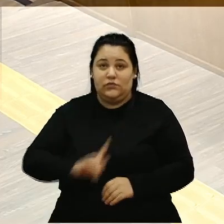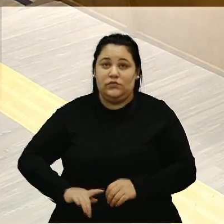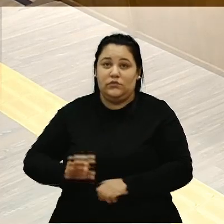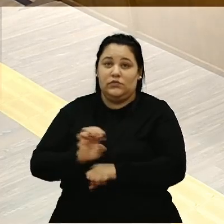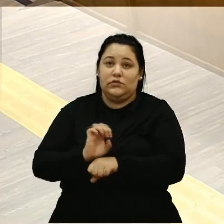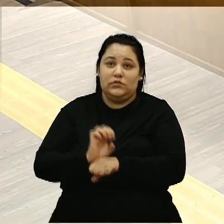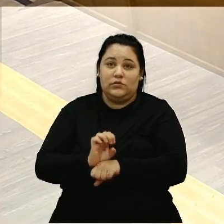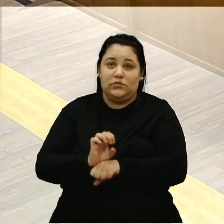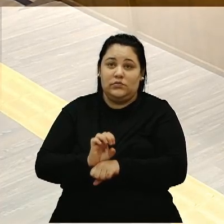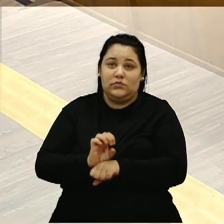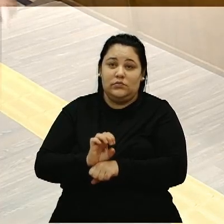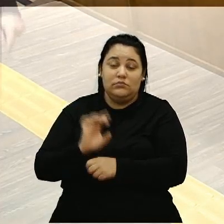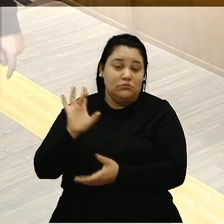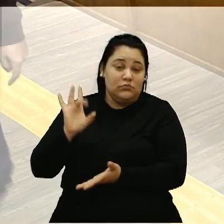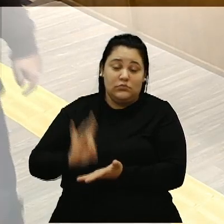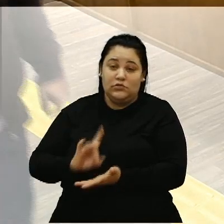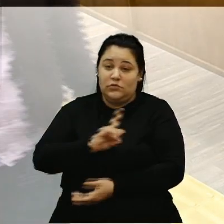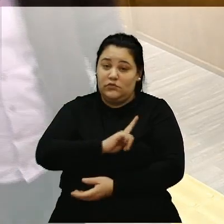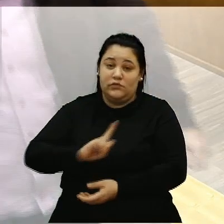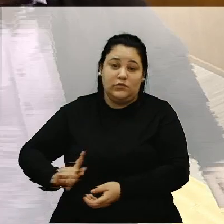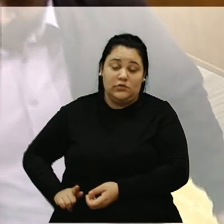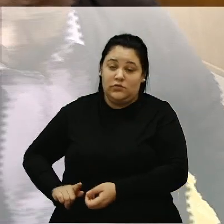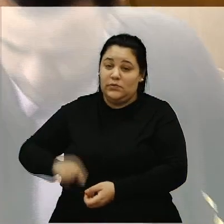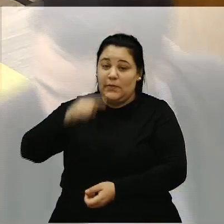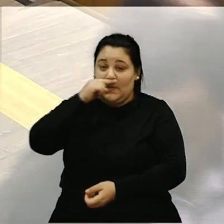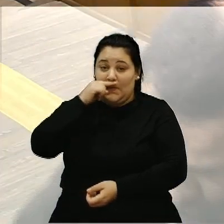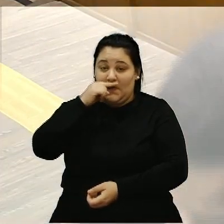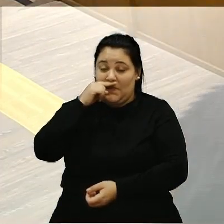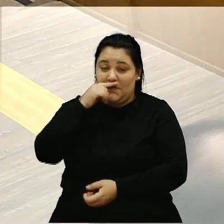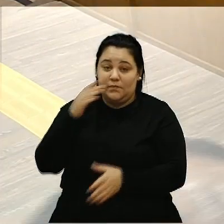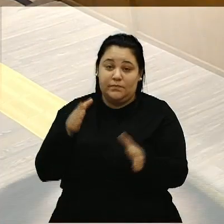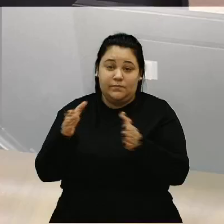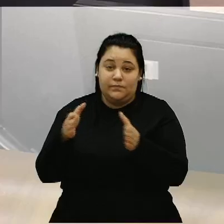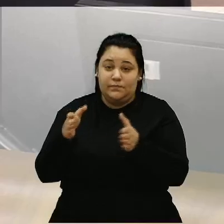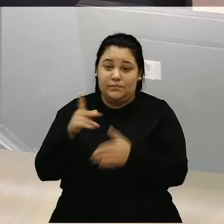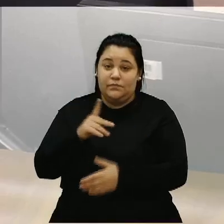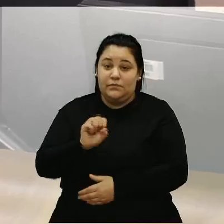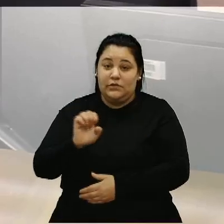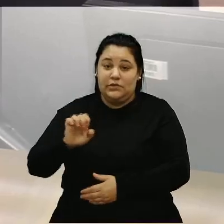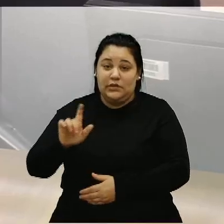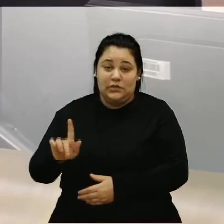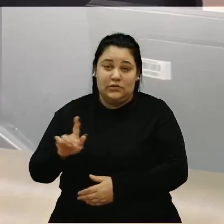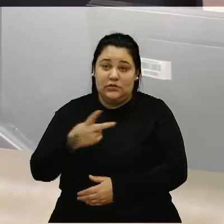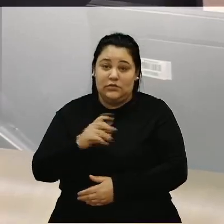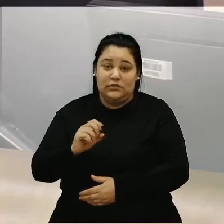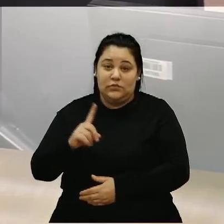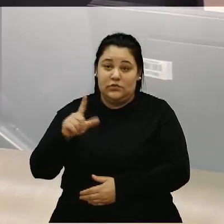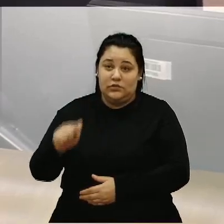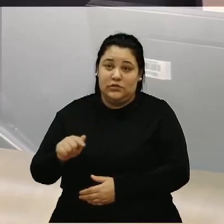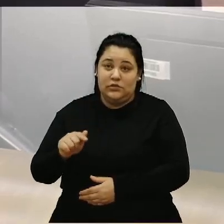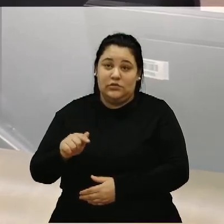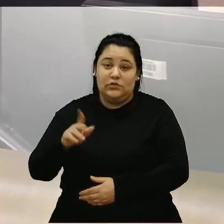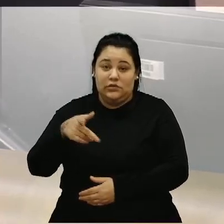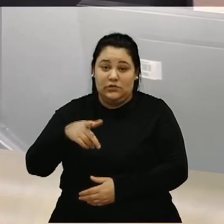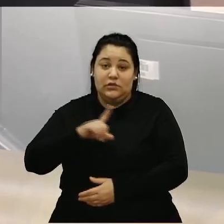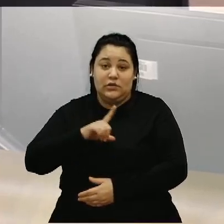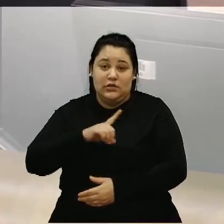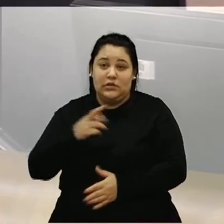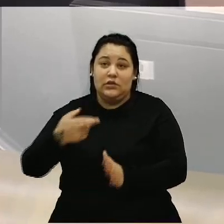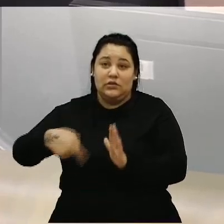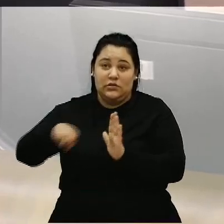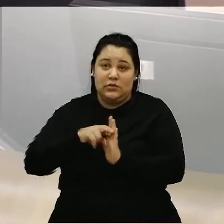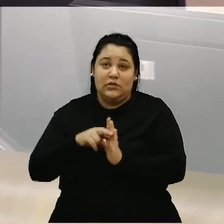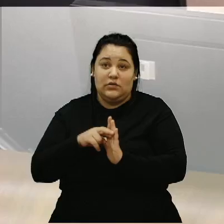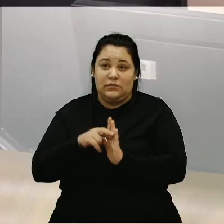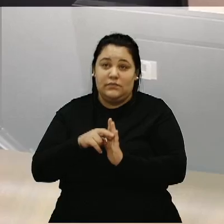verdade. Implementado pelo governador Sartori, à época, 2017, o PSEG. Verdade. E que vem dando resultado e cada vez mais, né? Cada vez